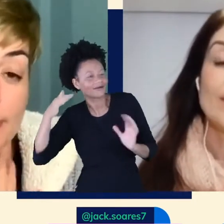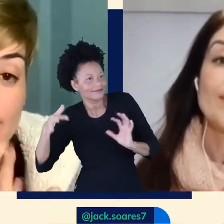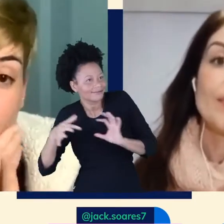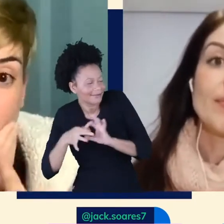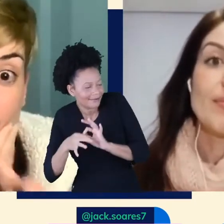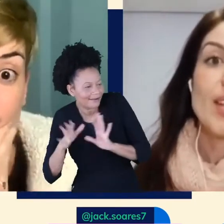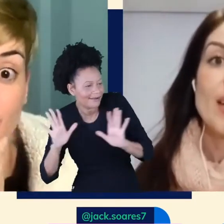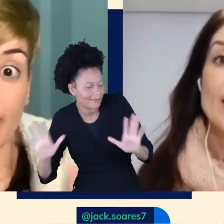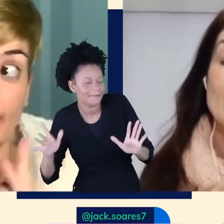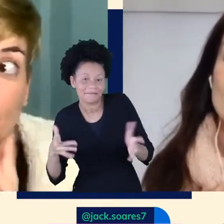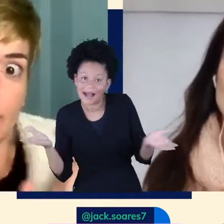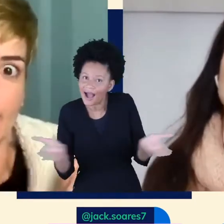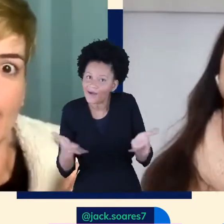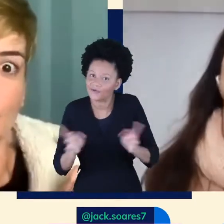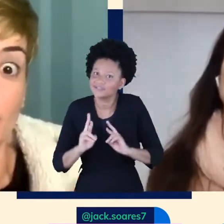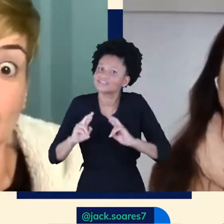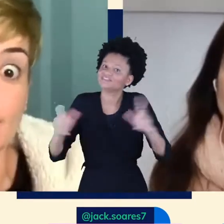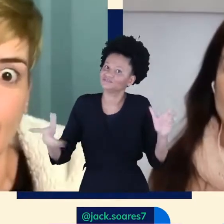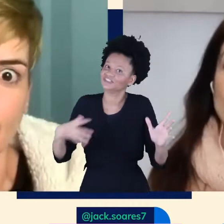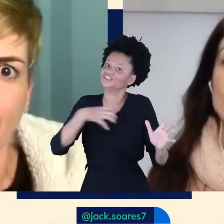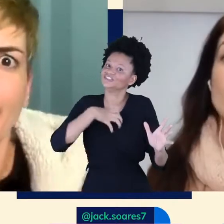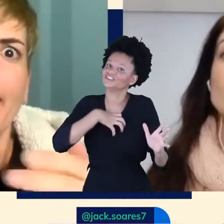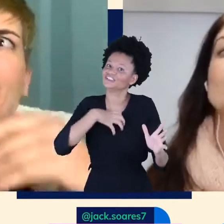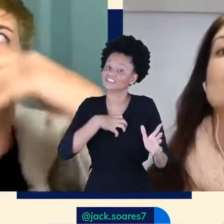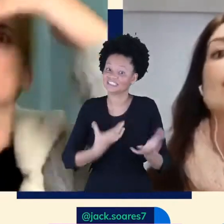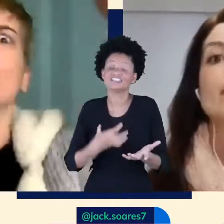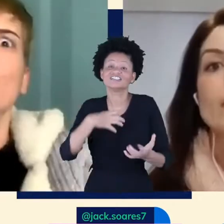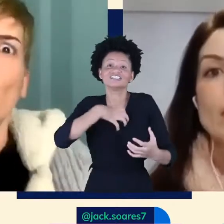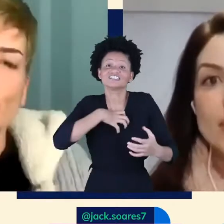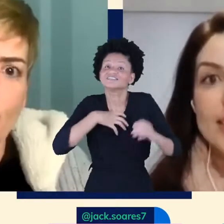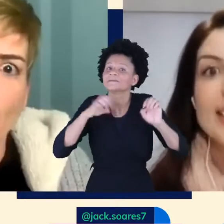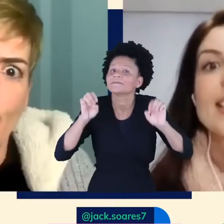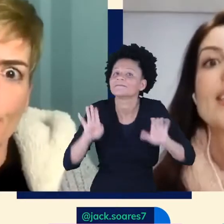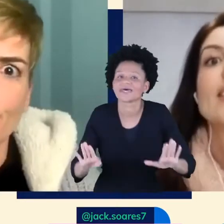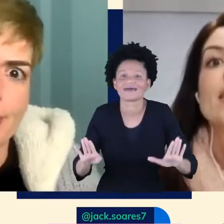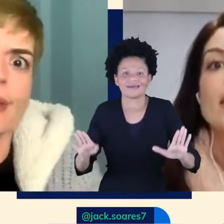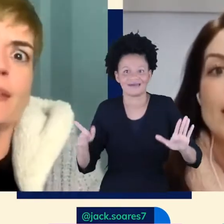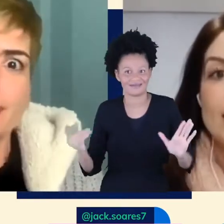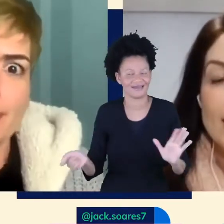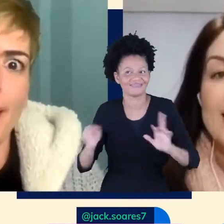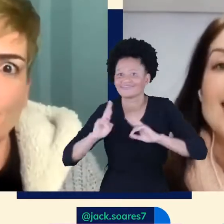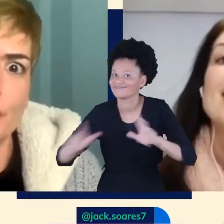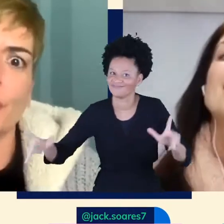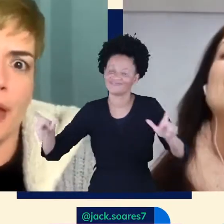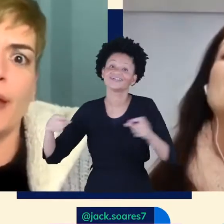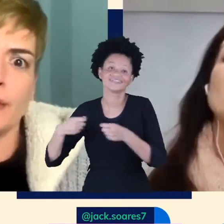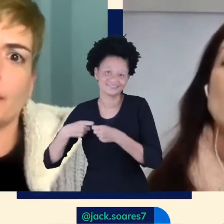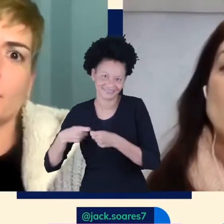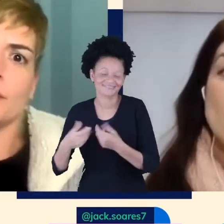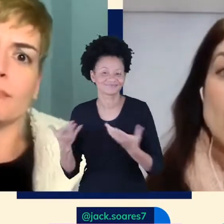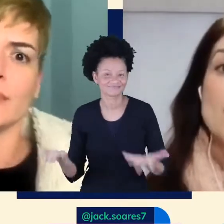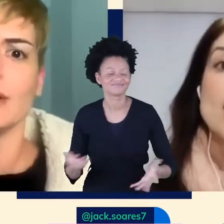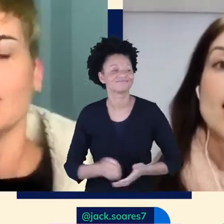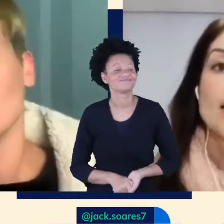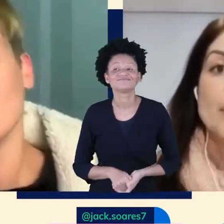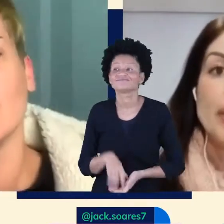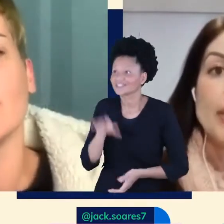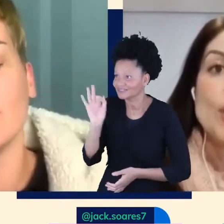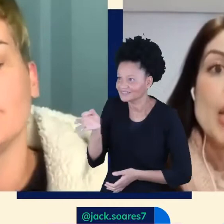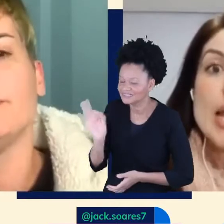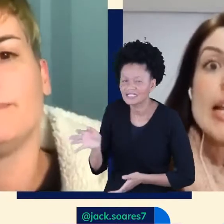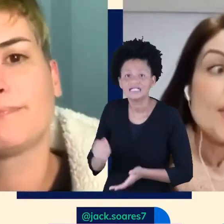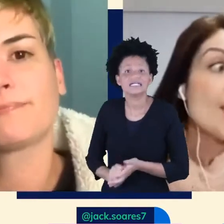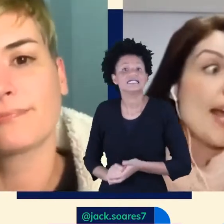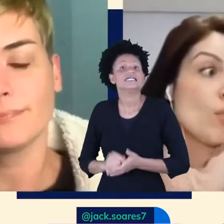tinha essa impressão, até você falar que é o que está ligado a bem-estar. É muito maior do que sexo, né? Então...